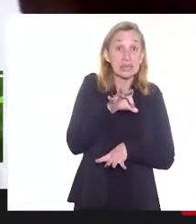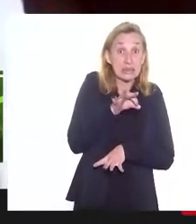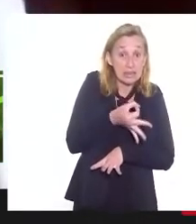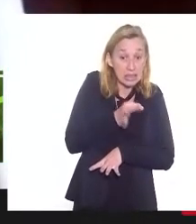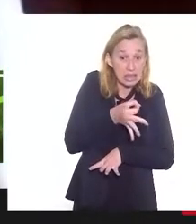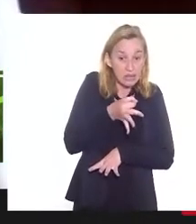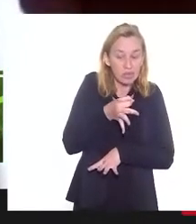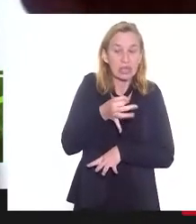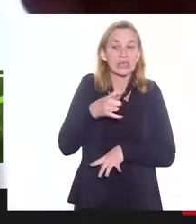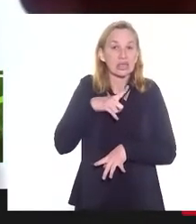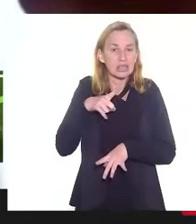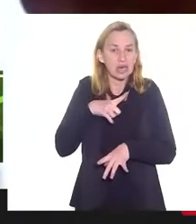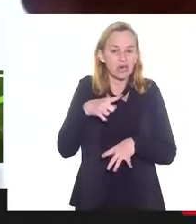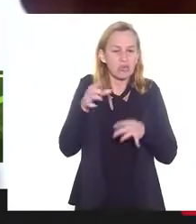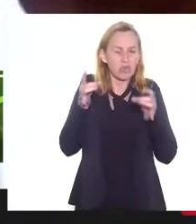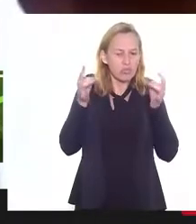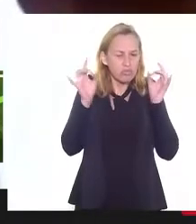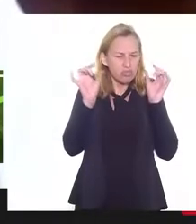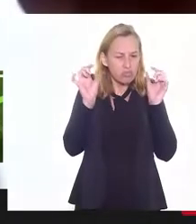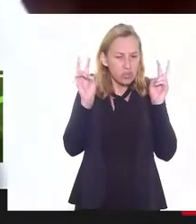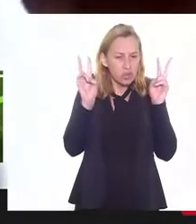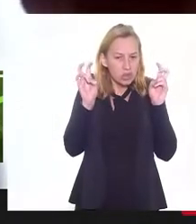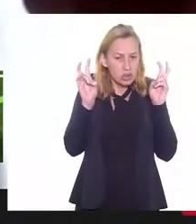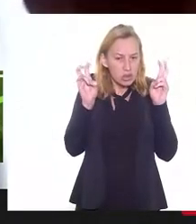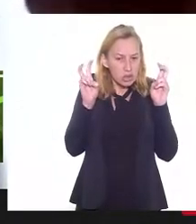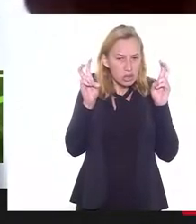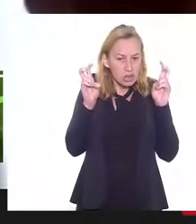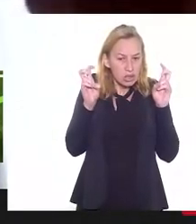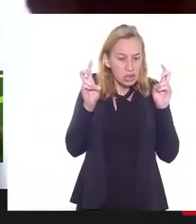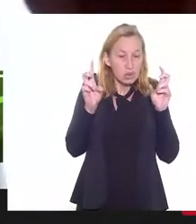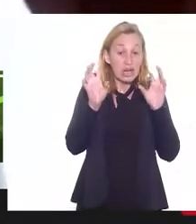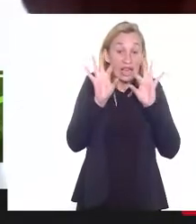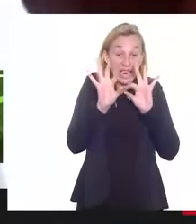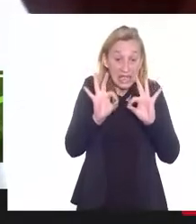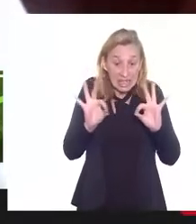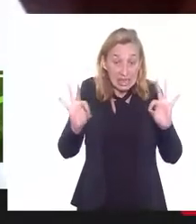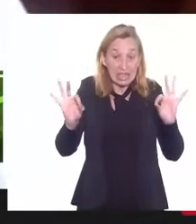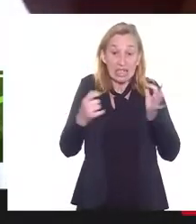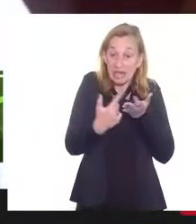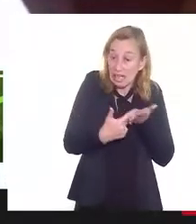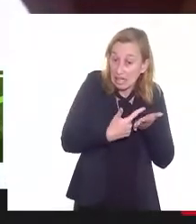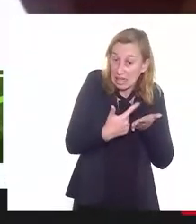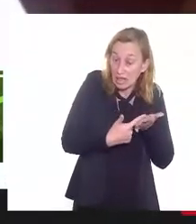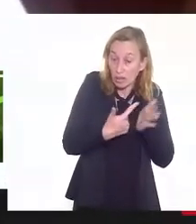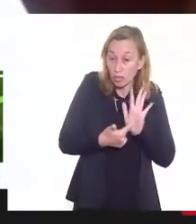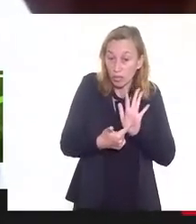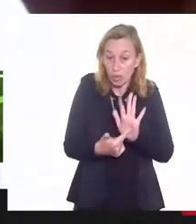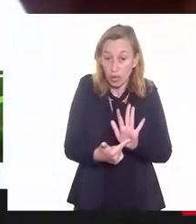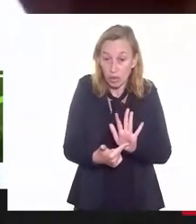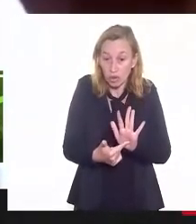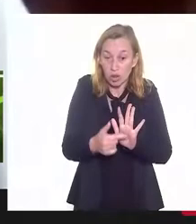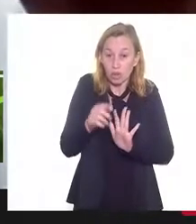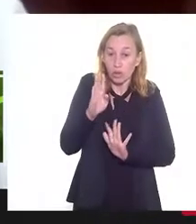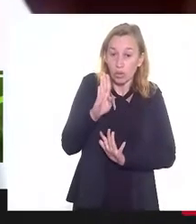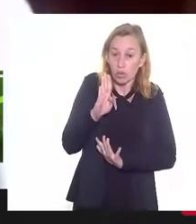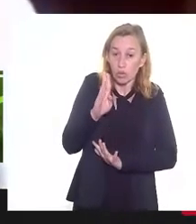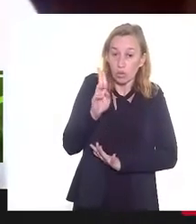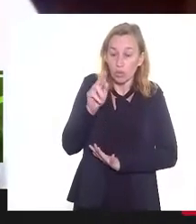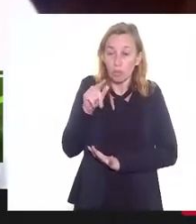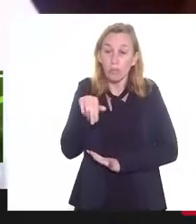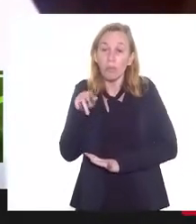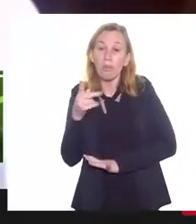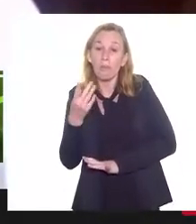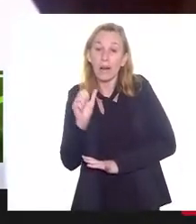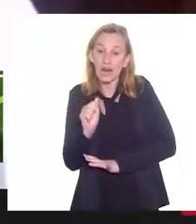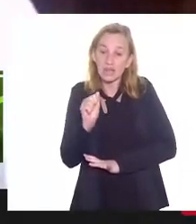um detalhe da fala do povo diz o seguinte: trechos do livro qualificam a Umbanda, a Quimbanda e o Candomblé